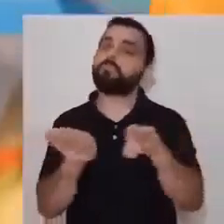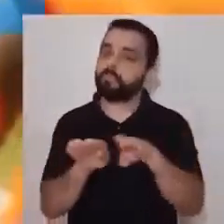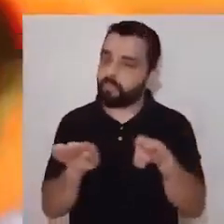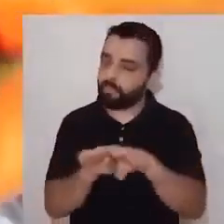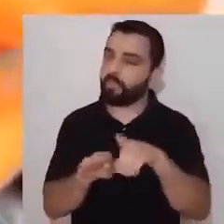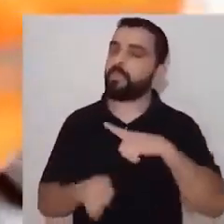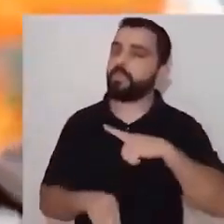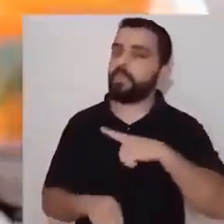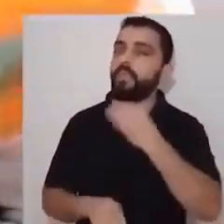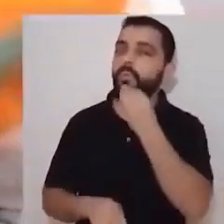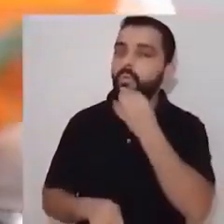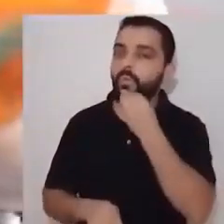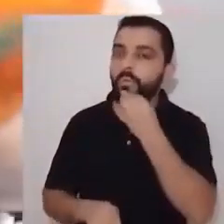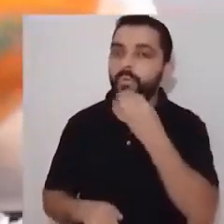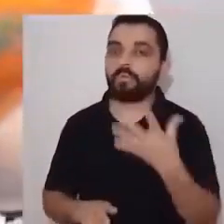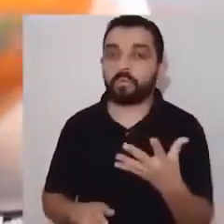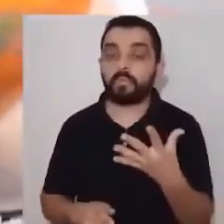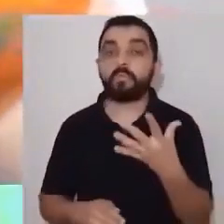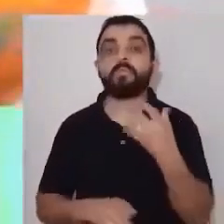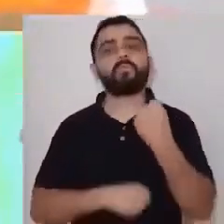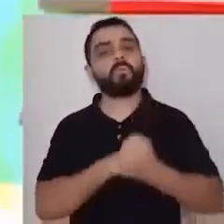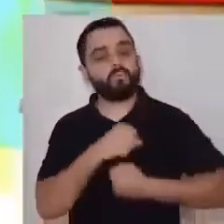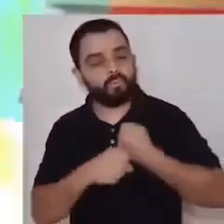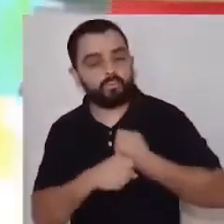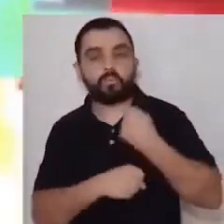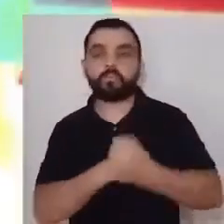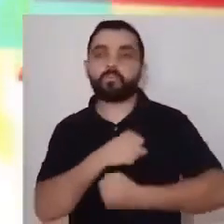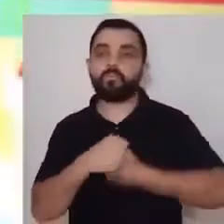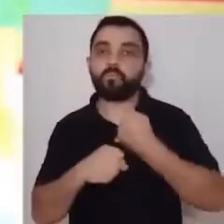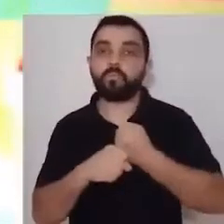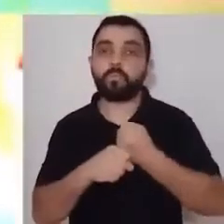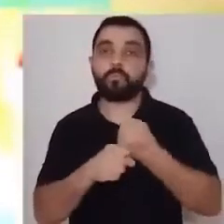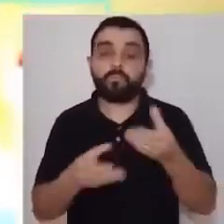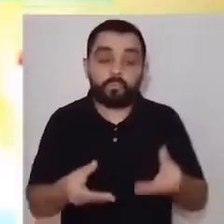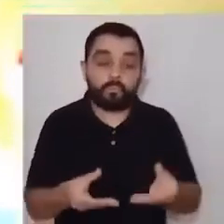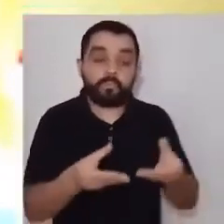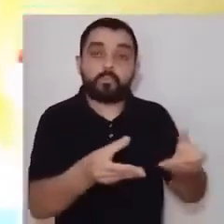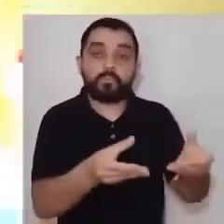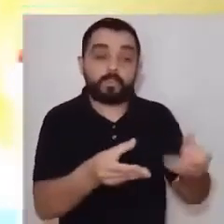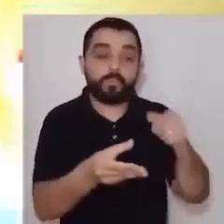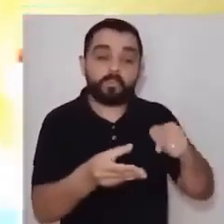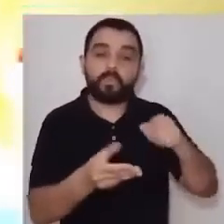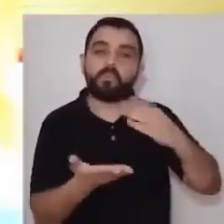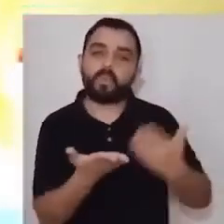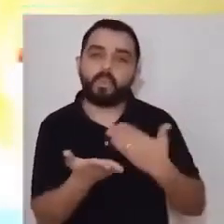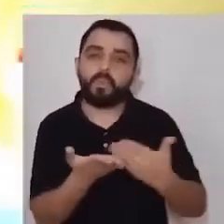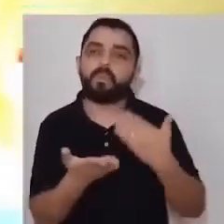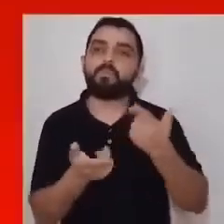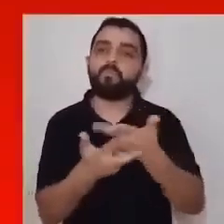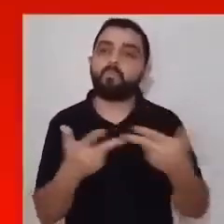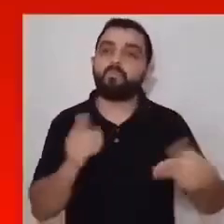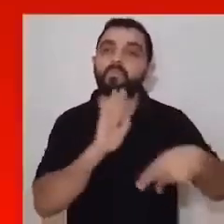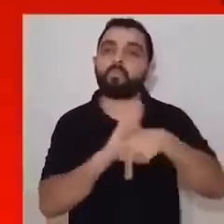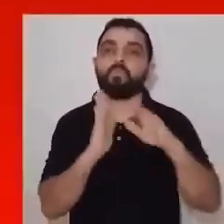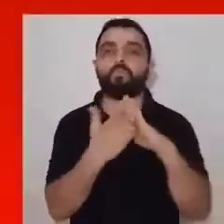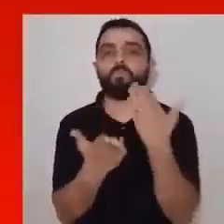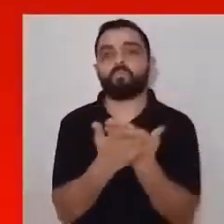de idade, também tem benefícios. Todos os anos, o sindicato entrega um kit com material escolar completo.